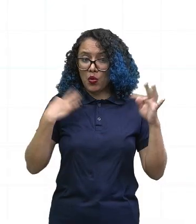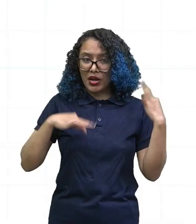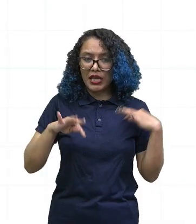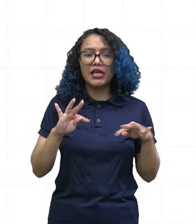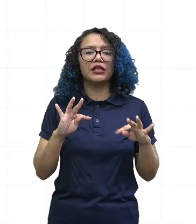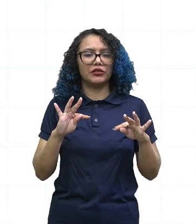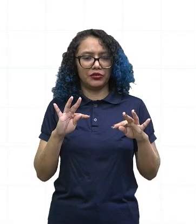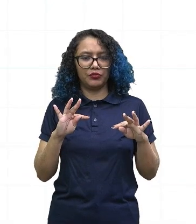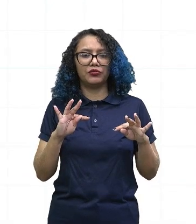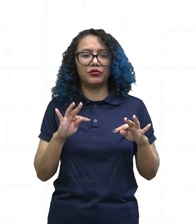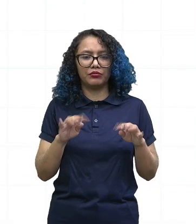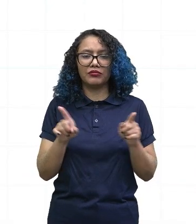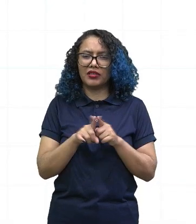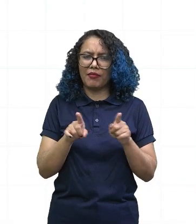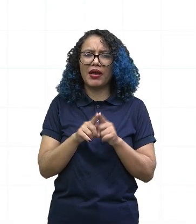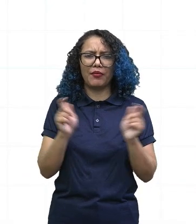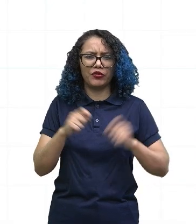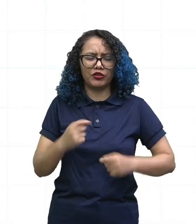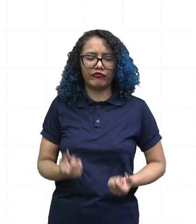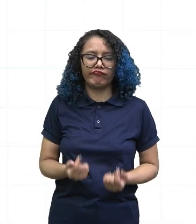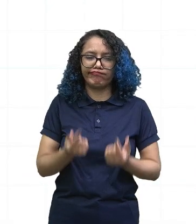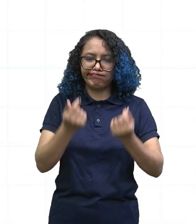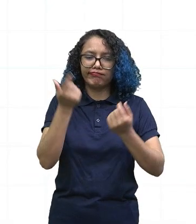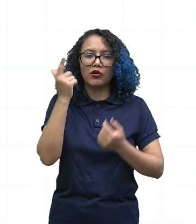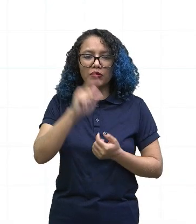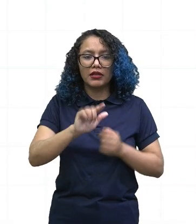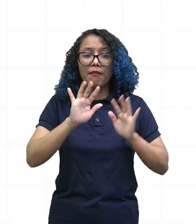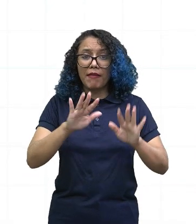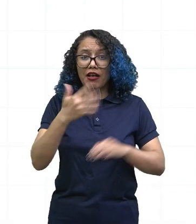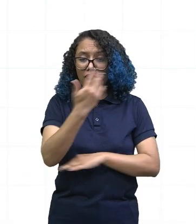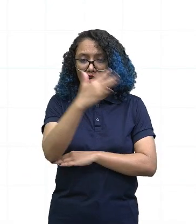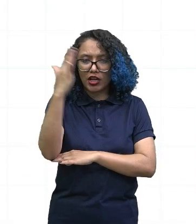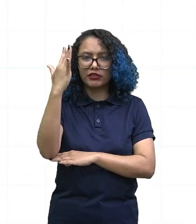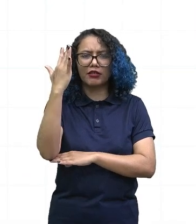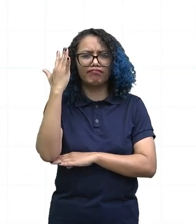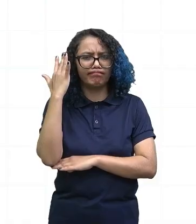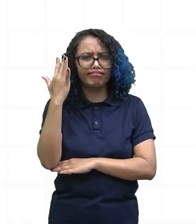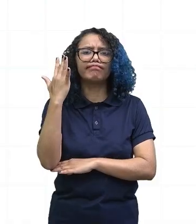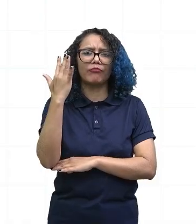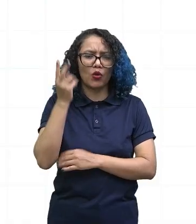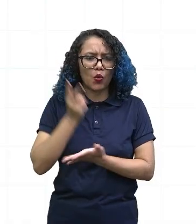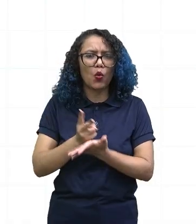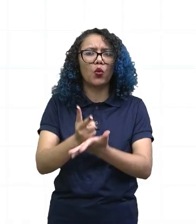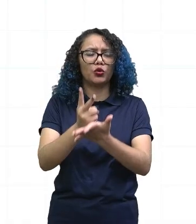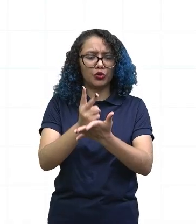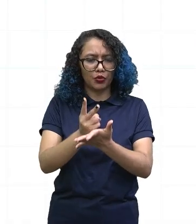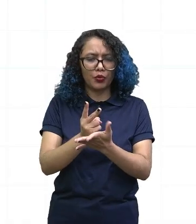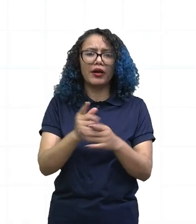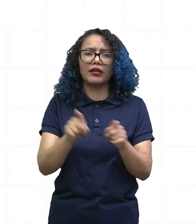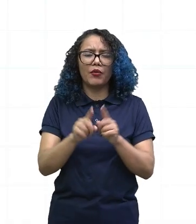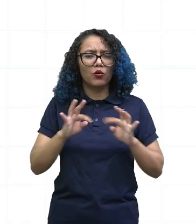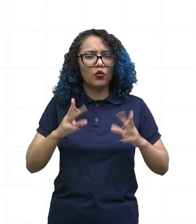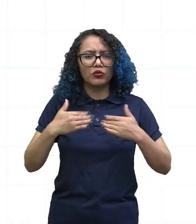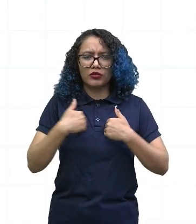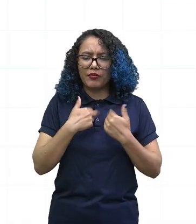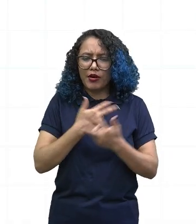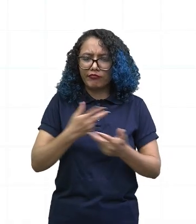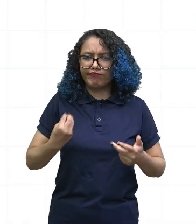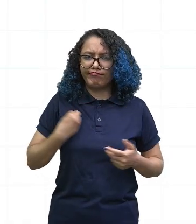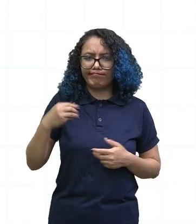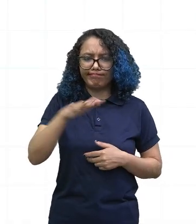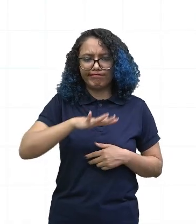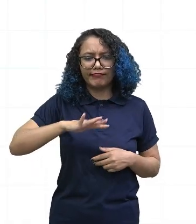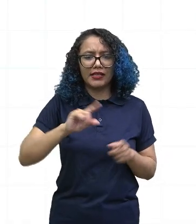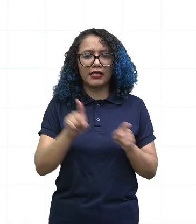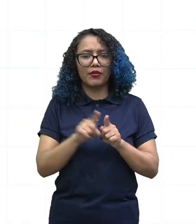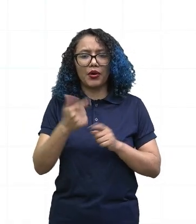comunitária, né, gera renda com a floresta completamente em pé Verdade. e todos os animais que ali vivem, e trazemos